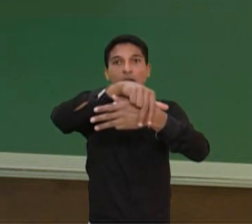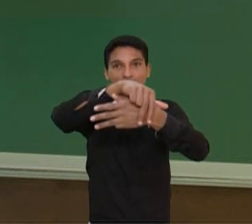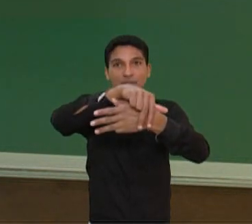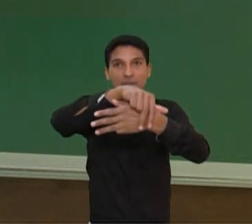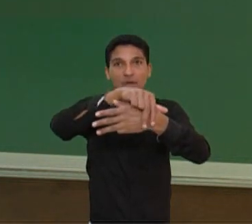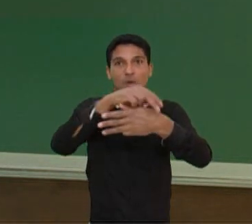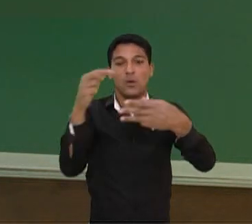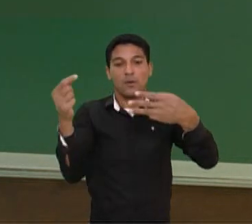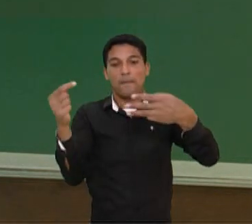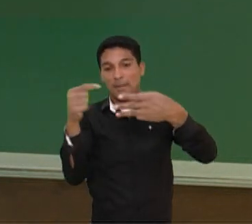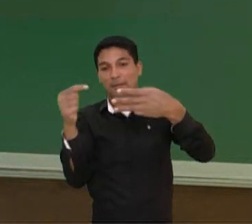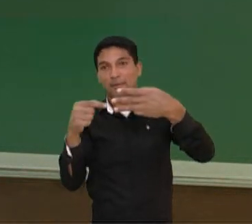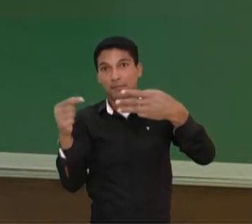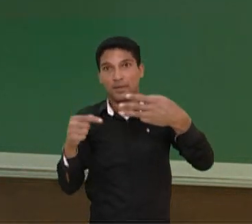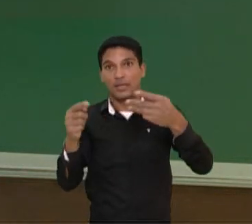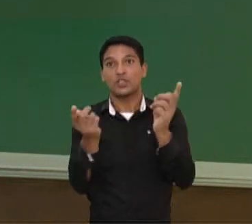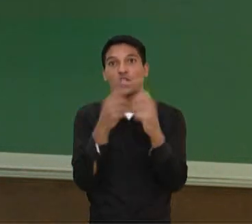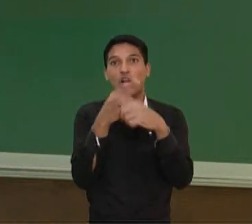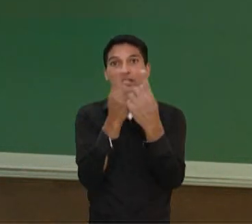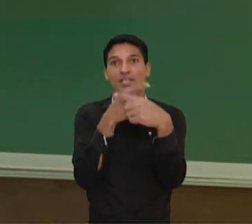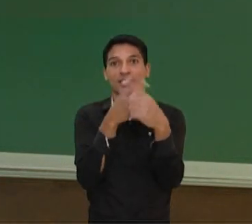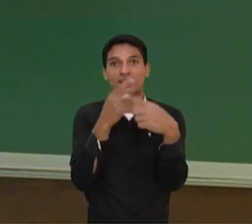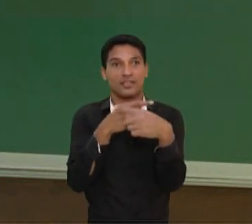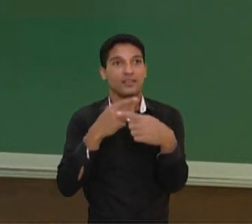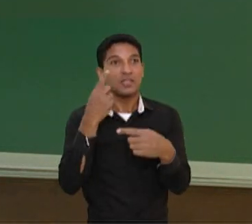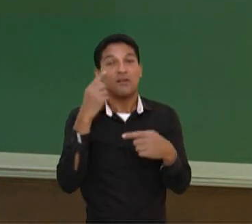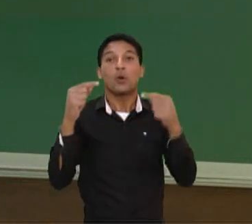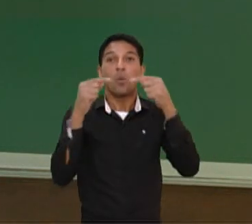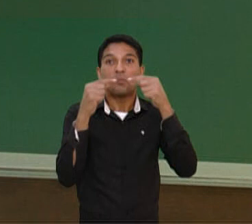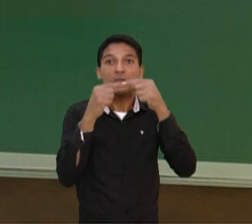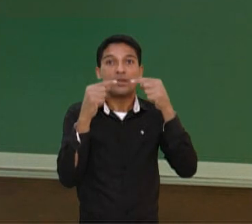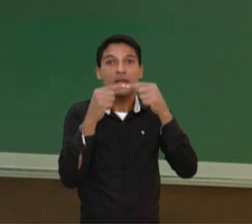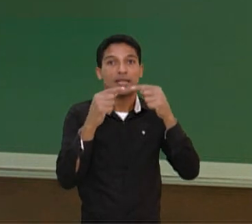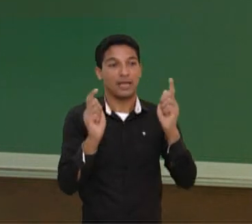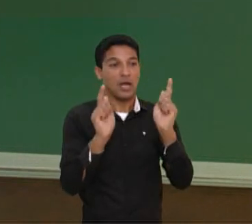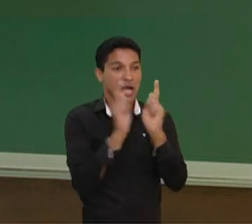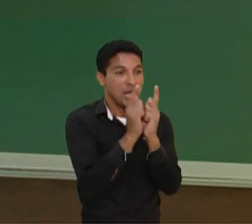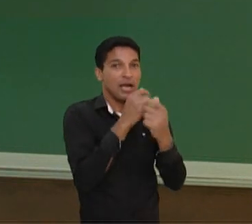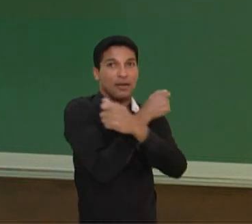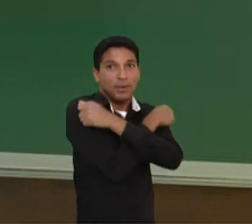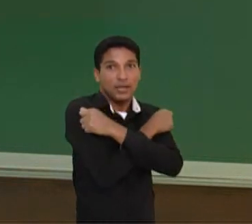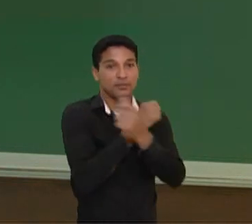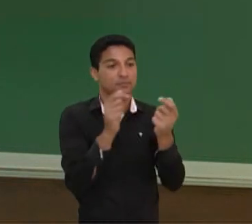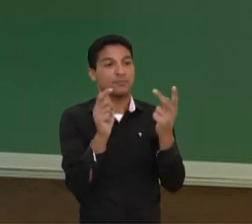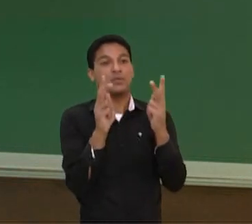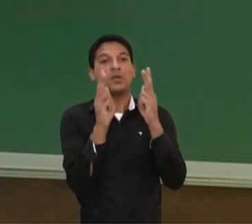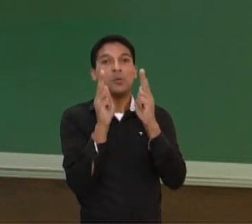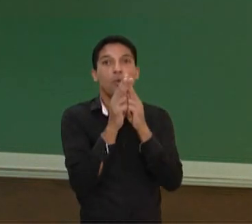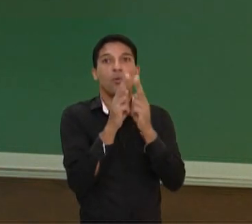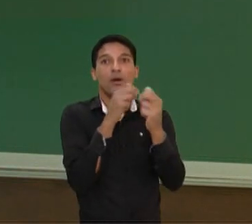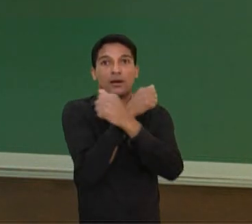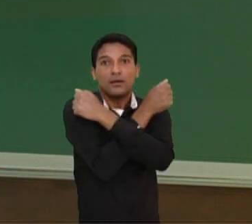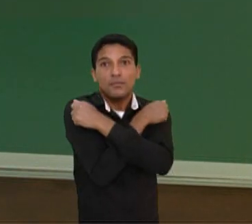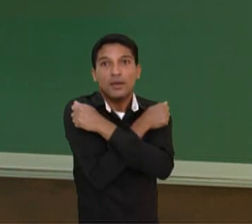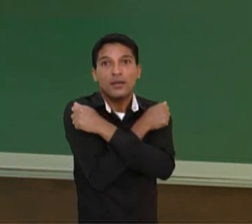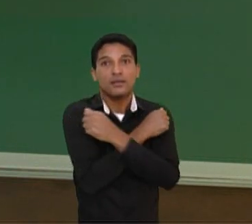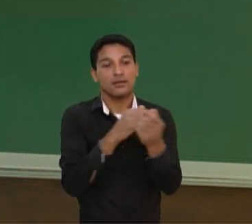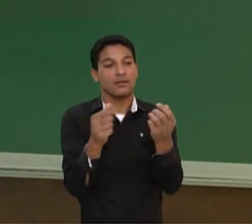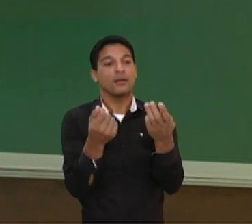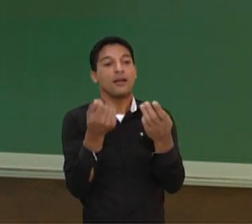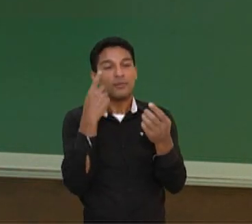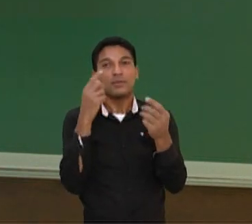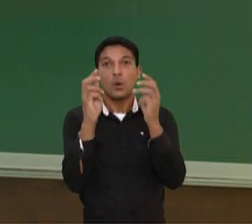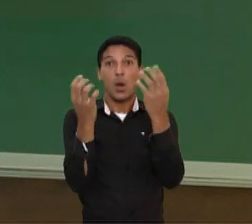quais são as combinações. Eu coloquei escrito, mas até nem precisaria, porque já está bem certinho aqui no mapa, tá? São essas aqui, Ana e Beto, Ana e